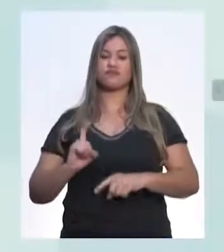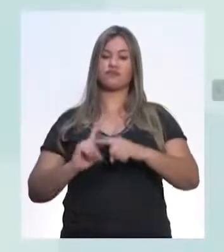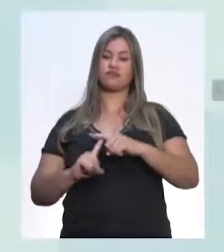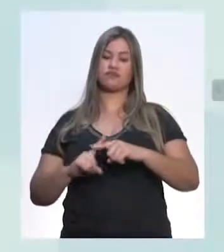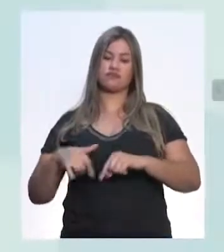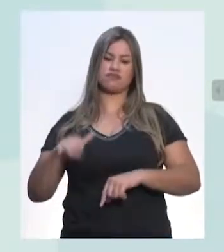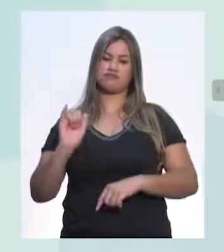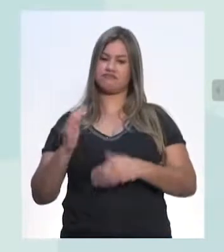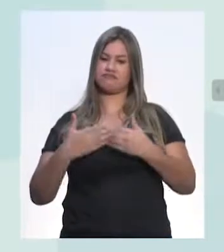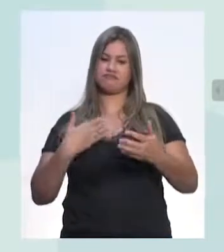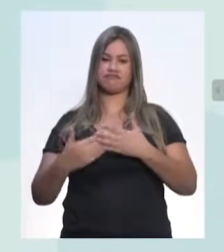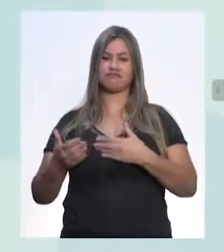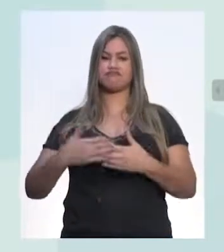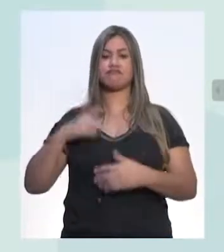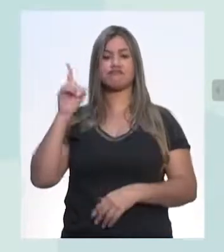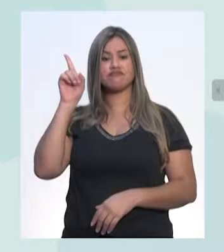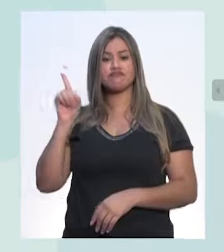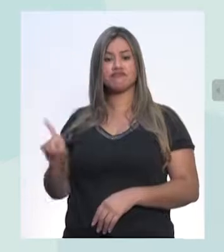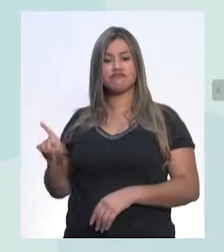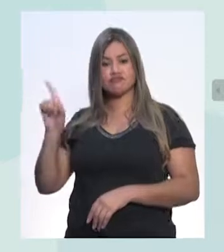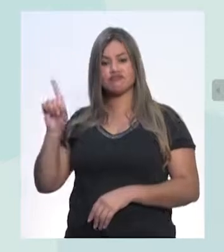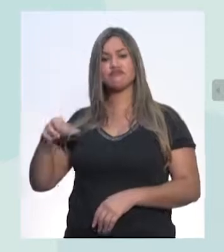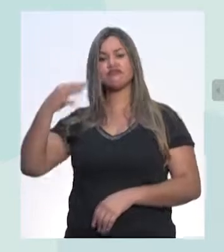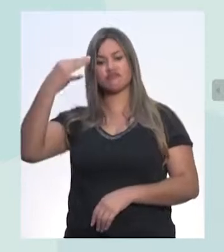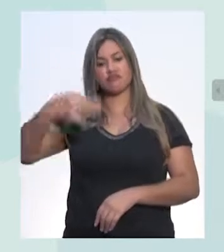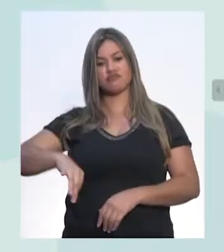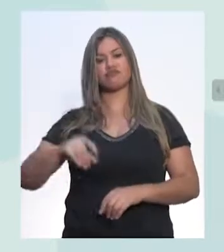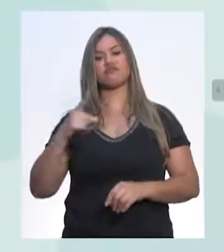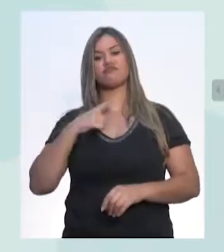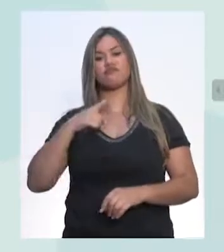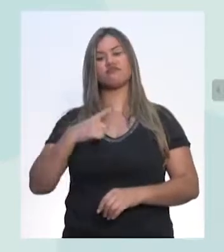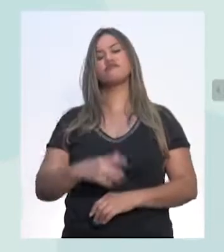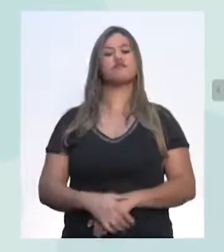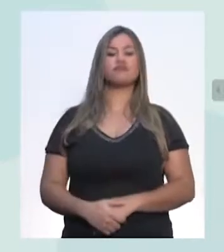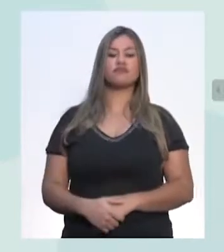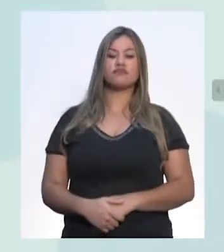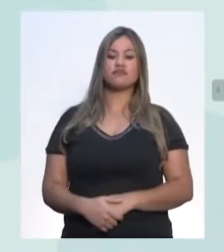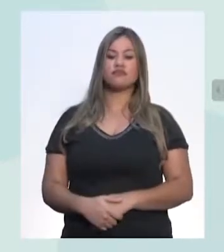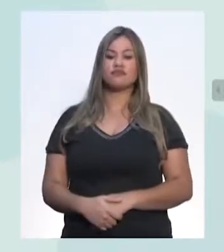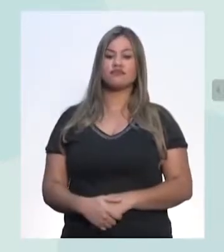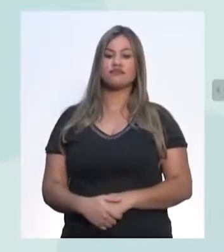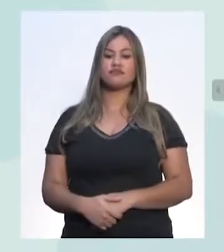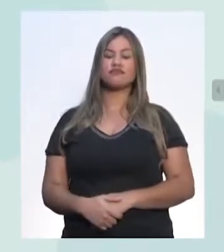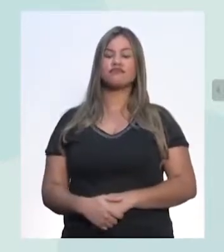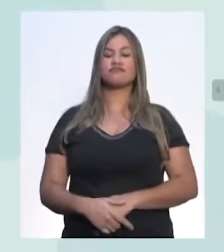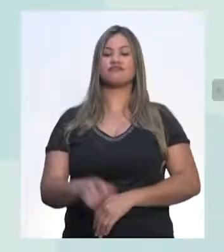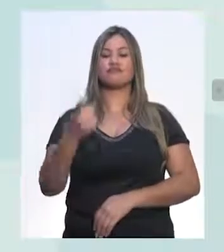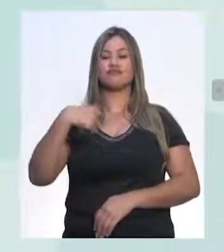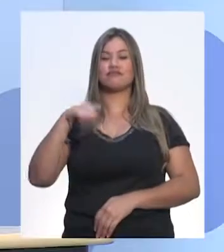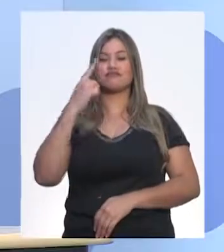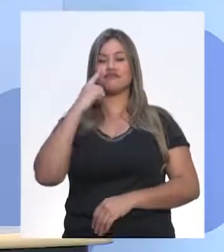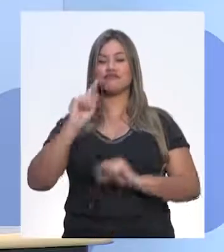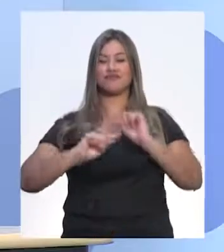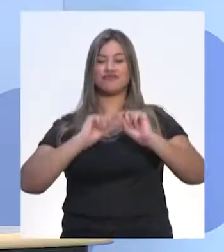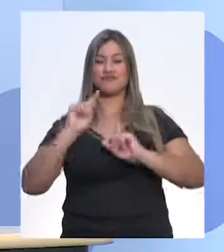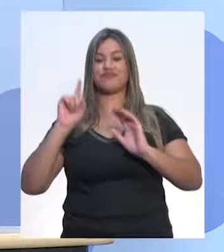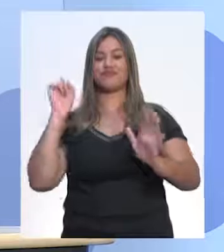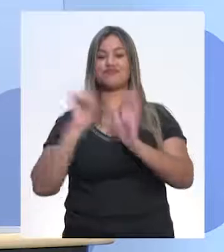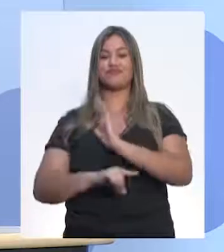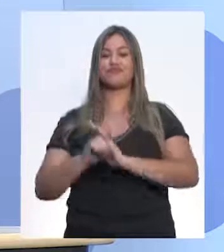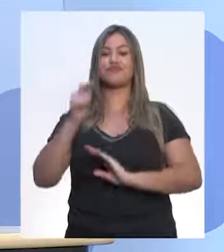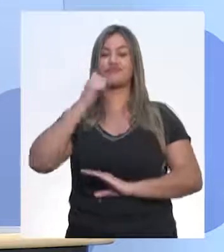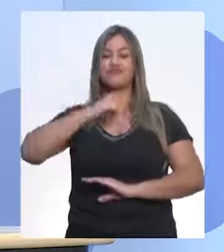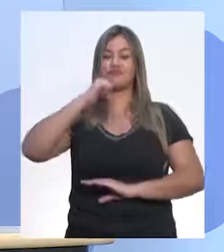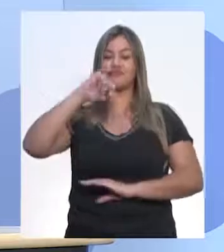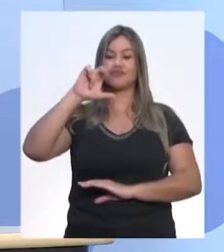y. As duas são verdadeiras. E a gente tinha visto uma... Eu achei interessante uma pergunta aqui da Lorena. Isso.